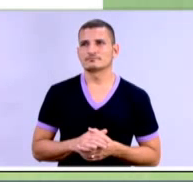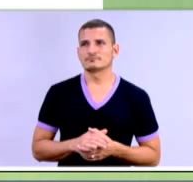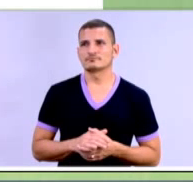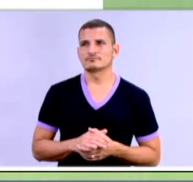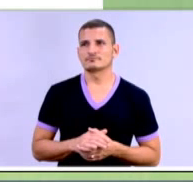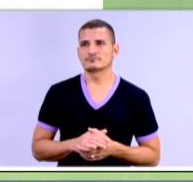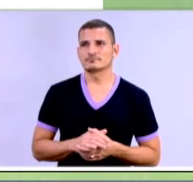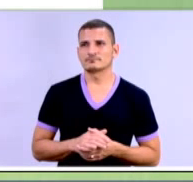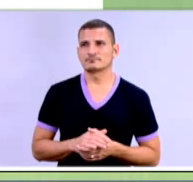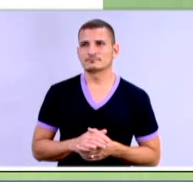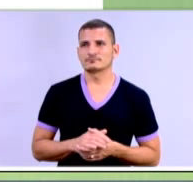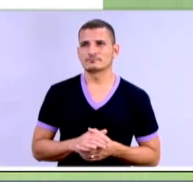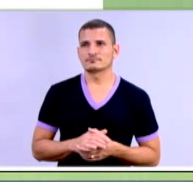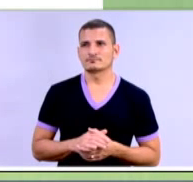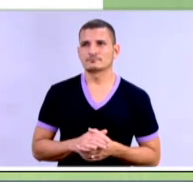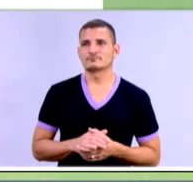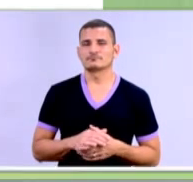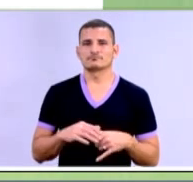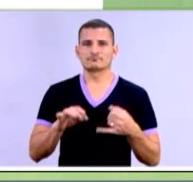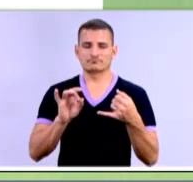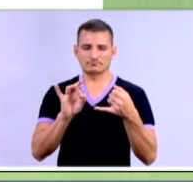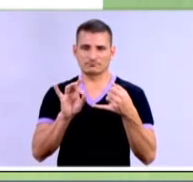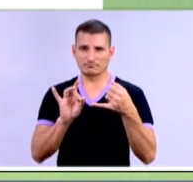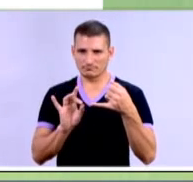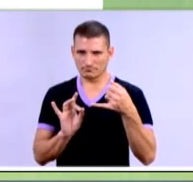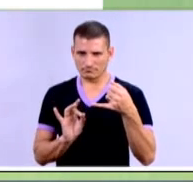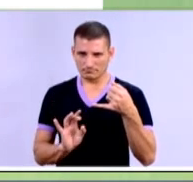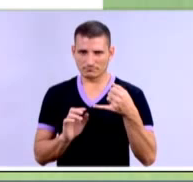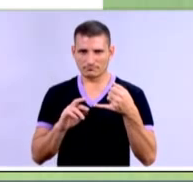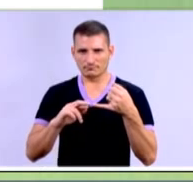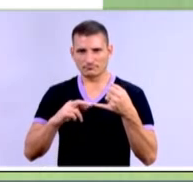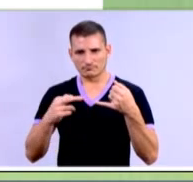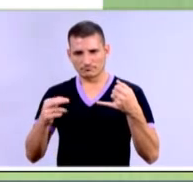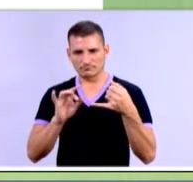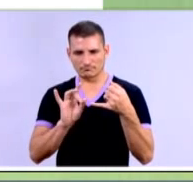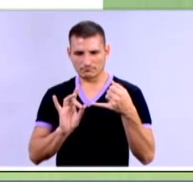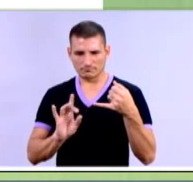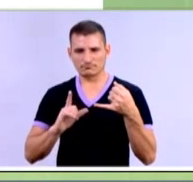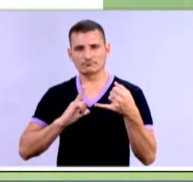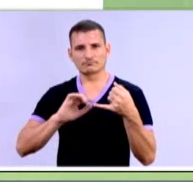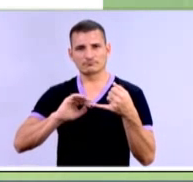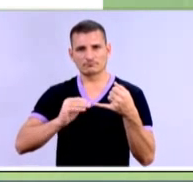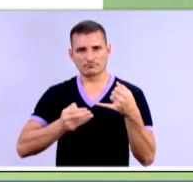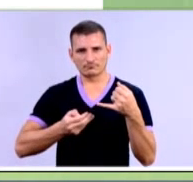faz uma blindagem individual para par para que essa